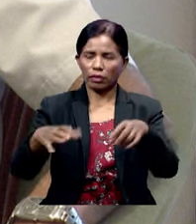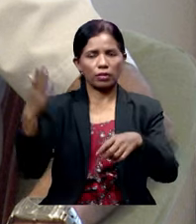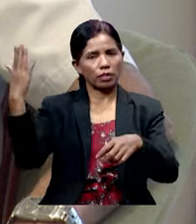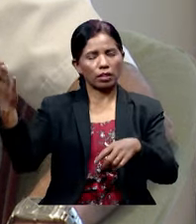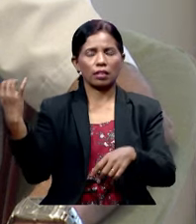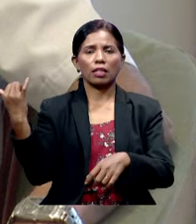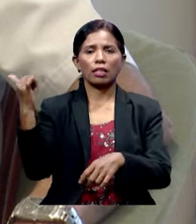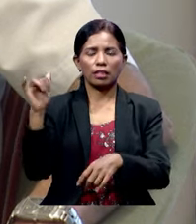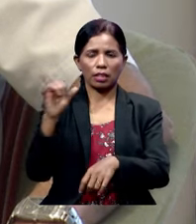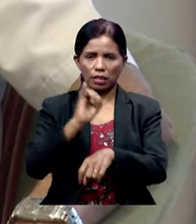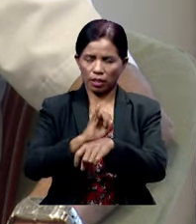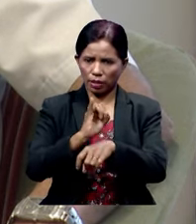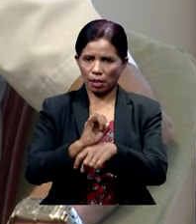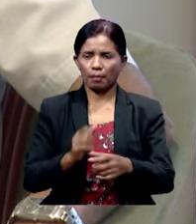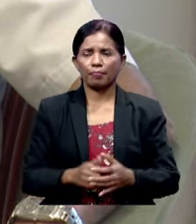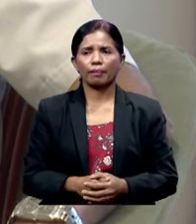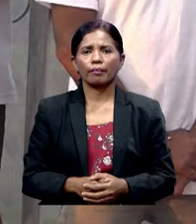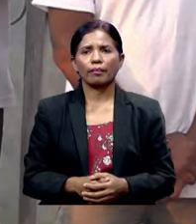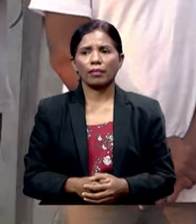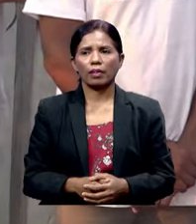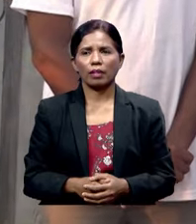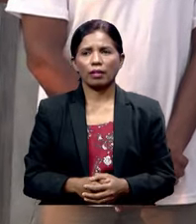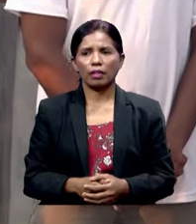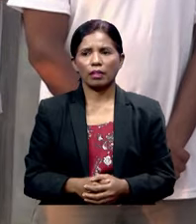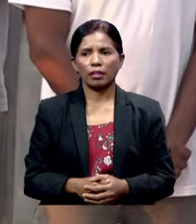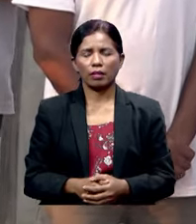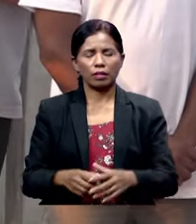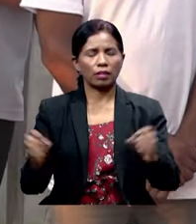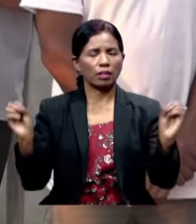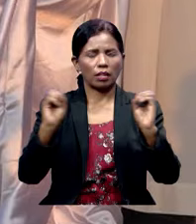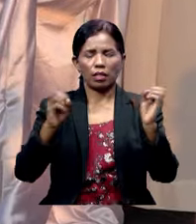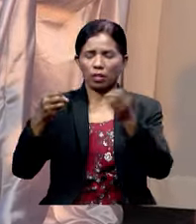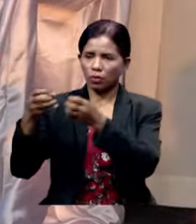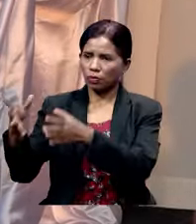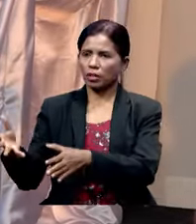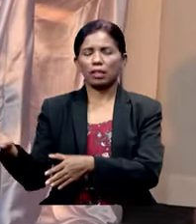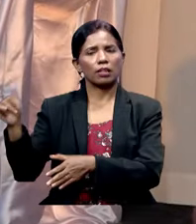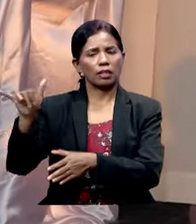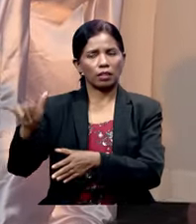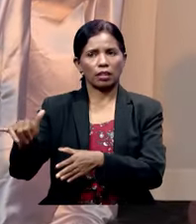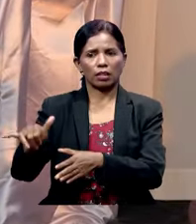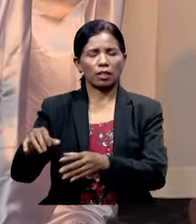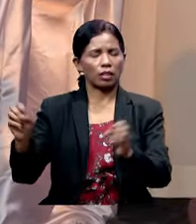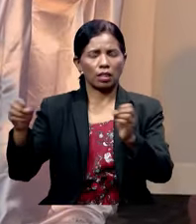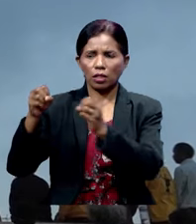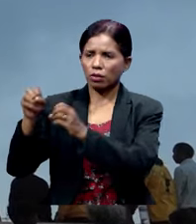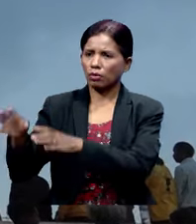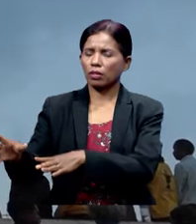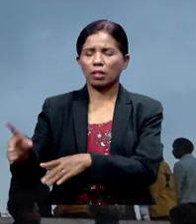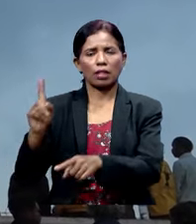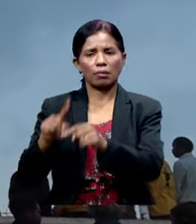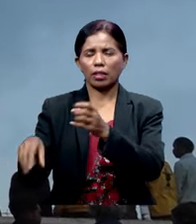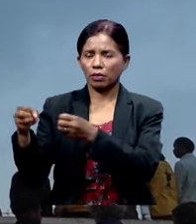este é o caminho não eh marginalizar a eles não excluir a